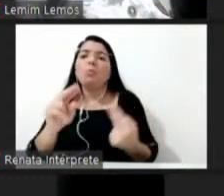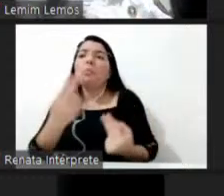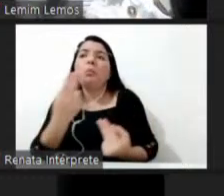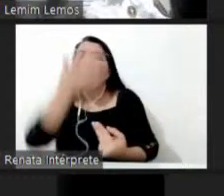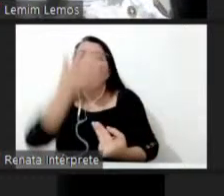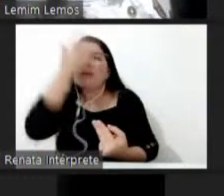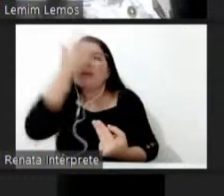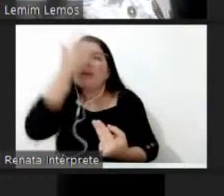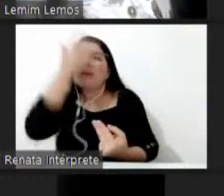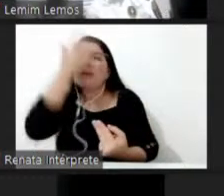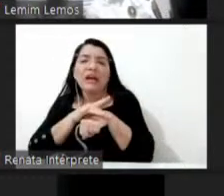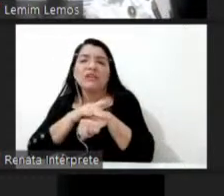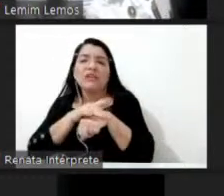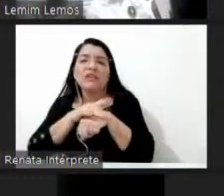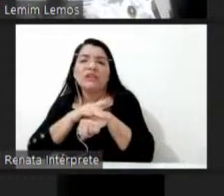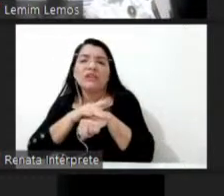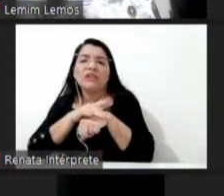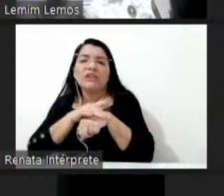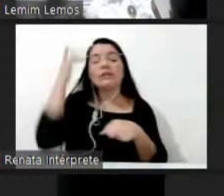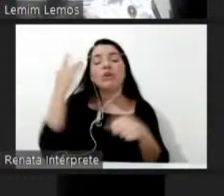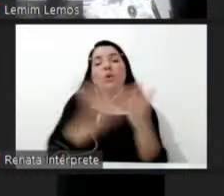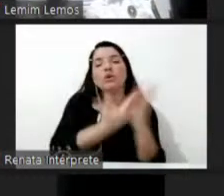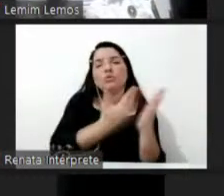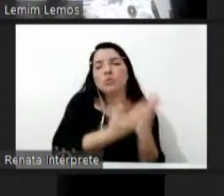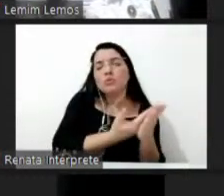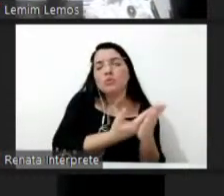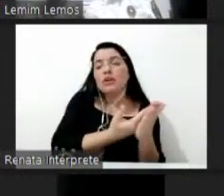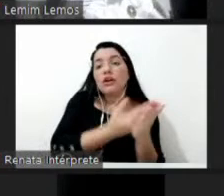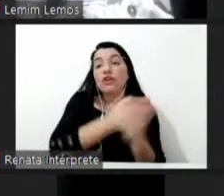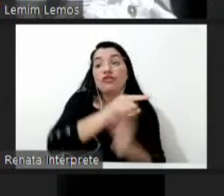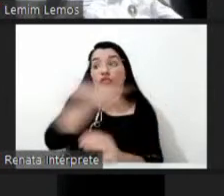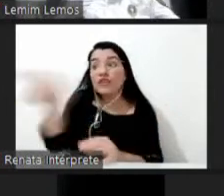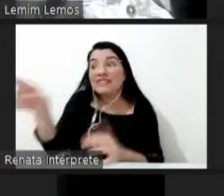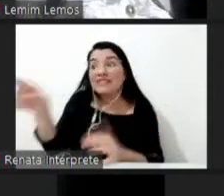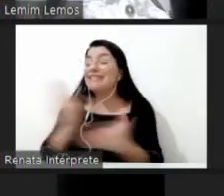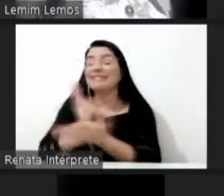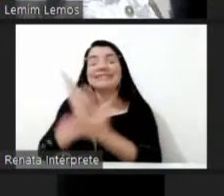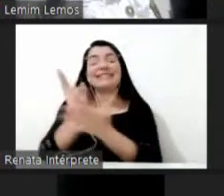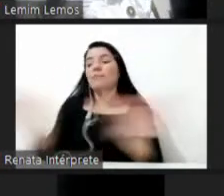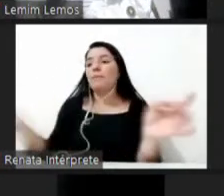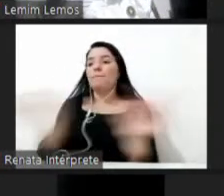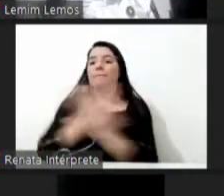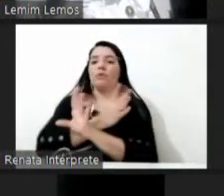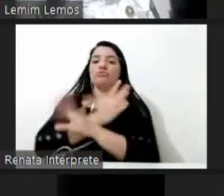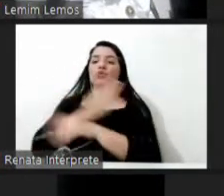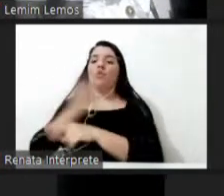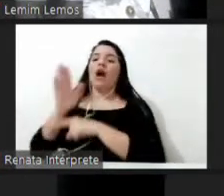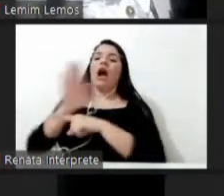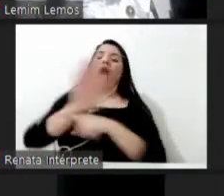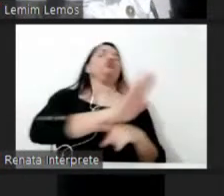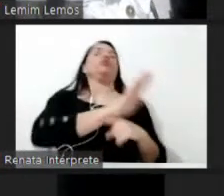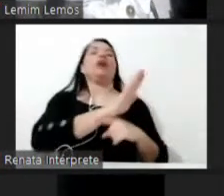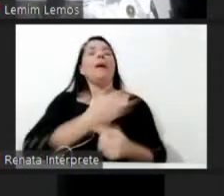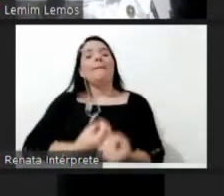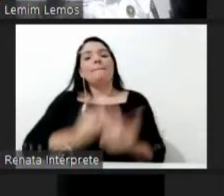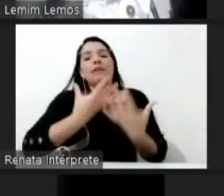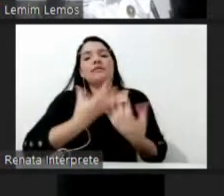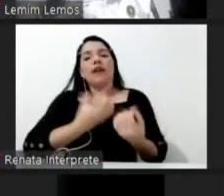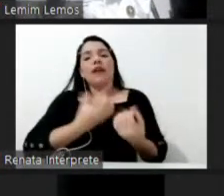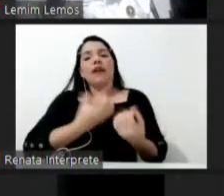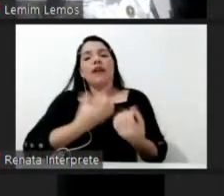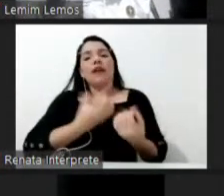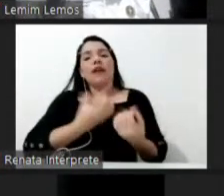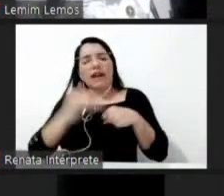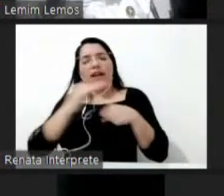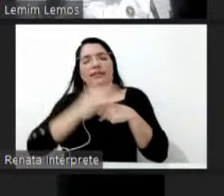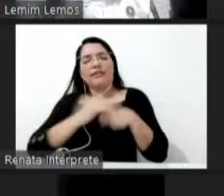estudante, são vocês que estão ali sempre prontos para uma mensagem que trabalha, que alimenta a esperança